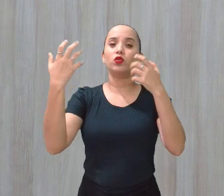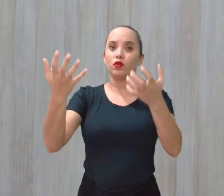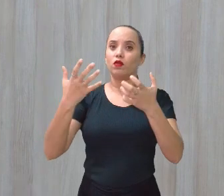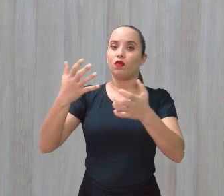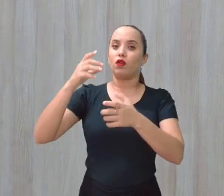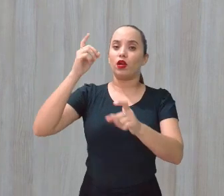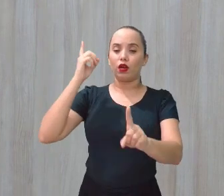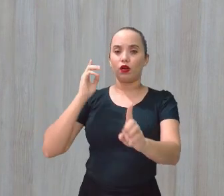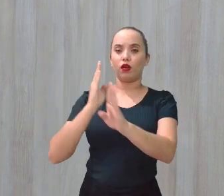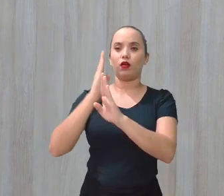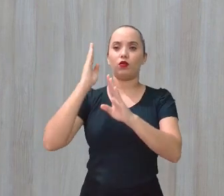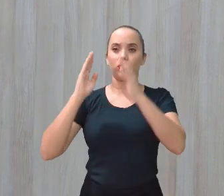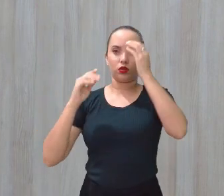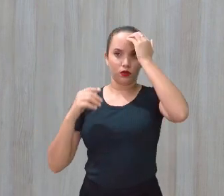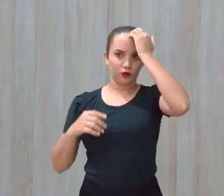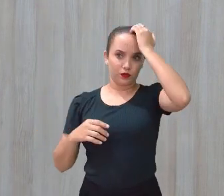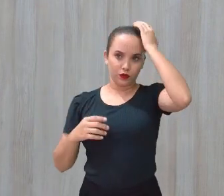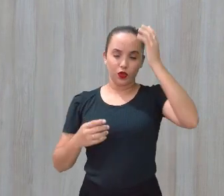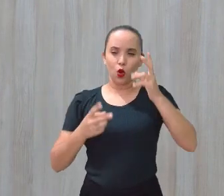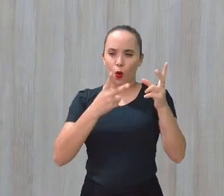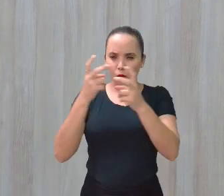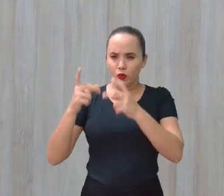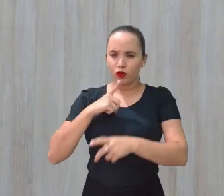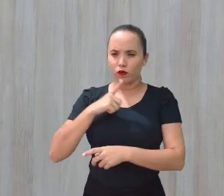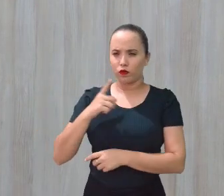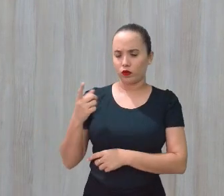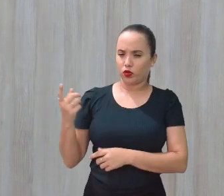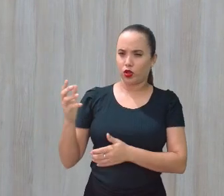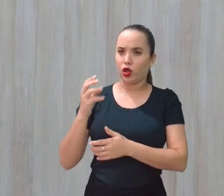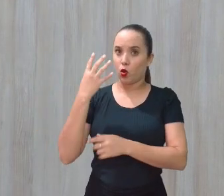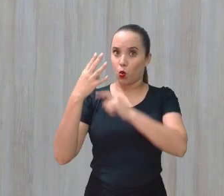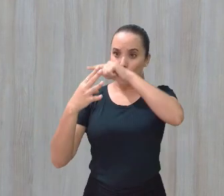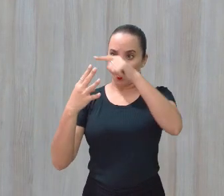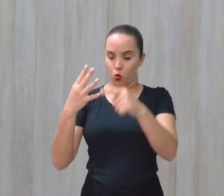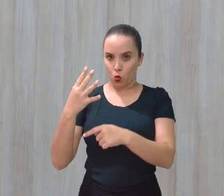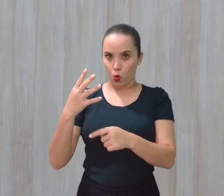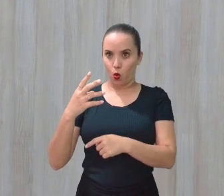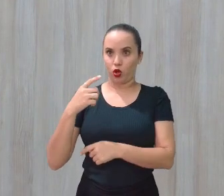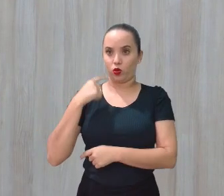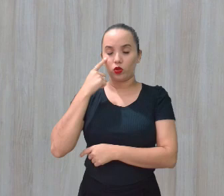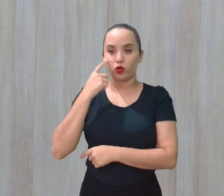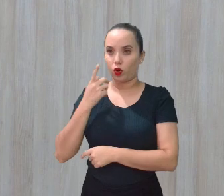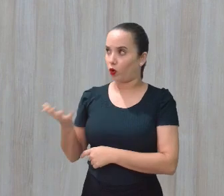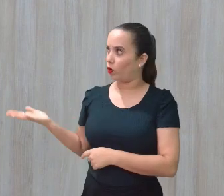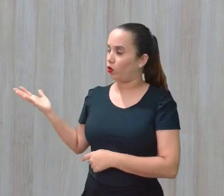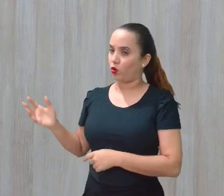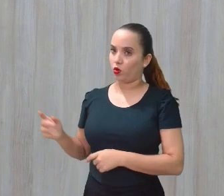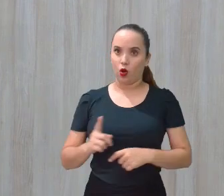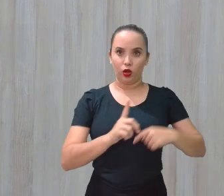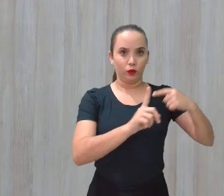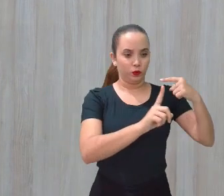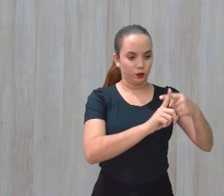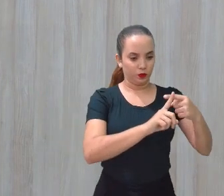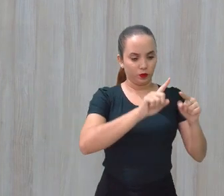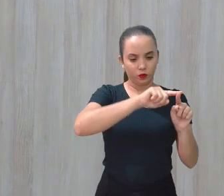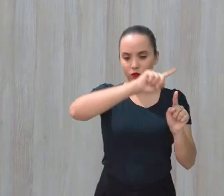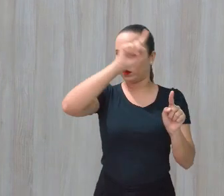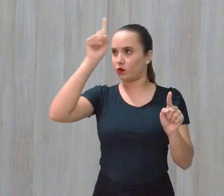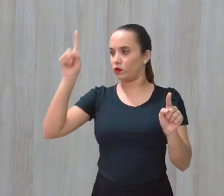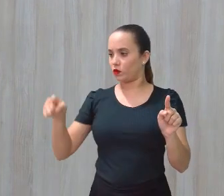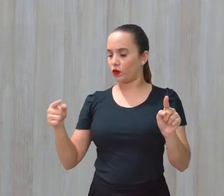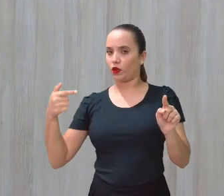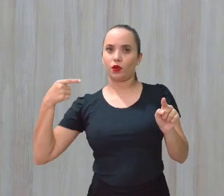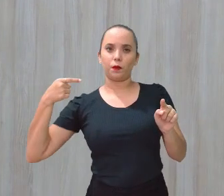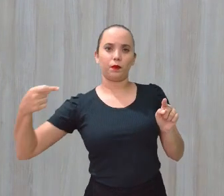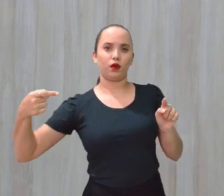aqui, observe que tem 4 situações. Eu tenho um símbolo de adição, uma igualdade e uma setinha dizendo que quando ele passa